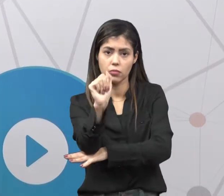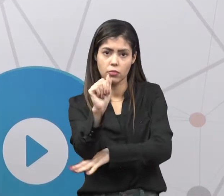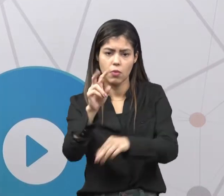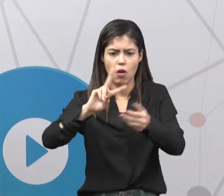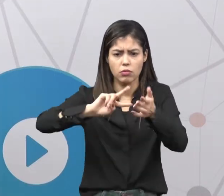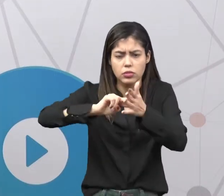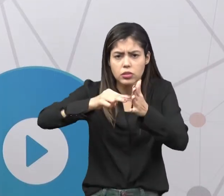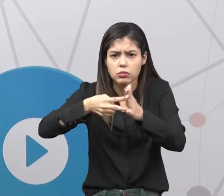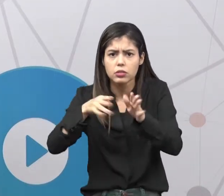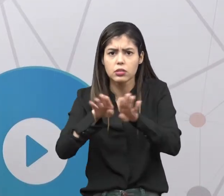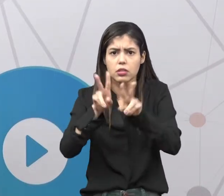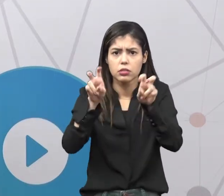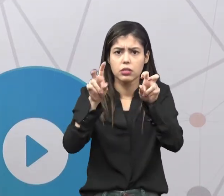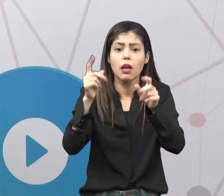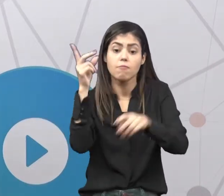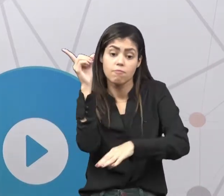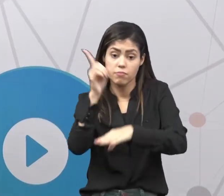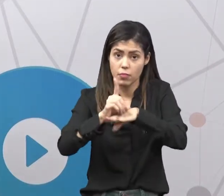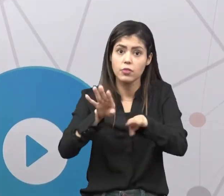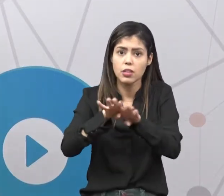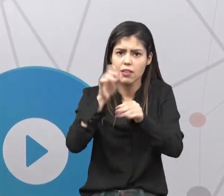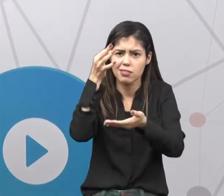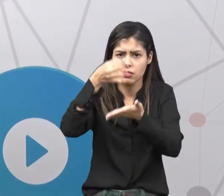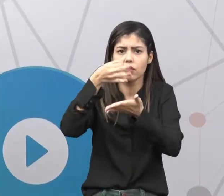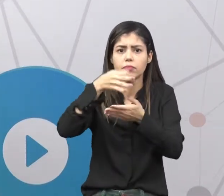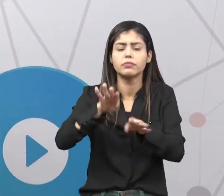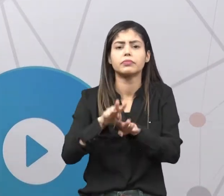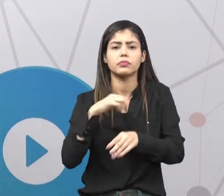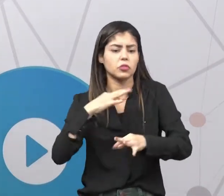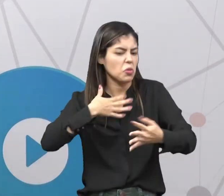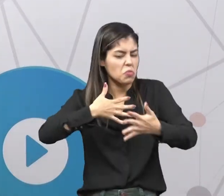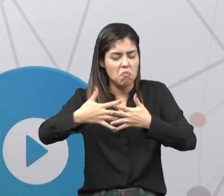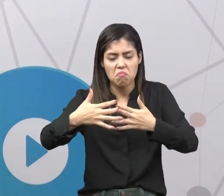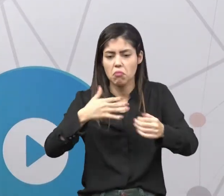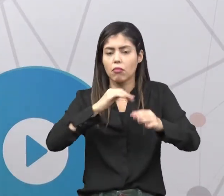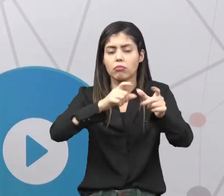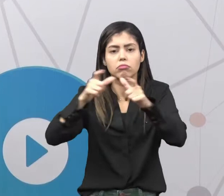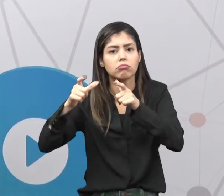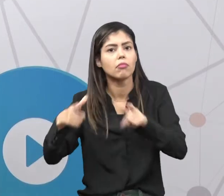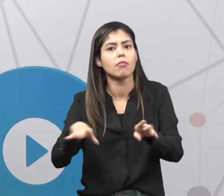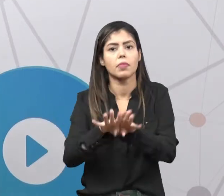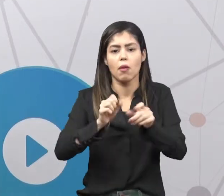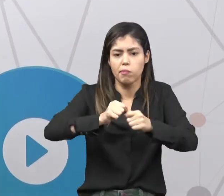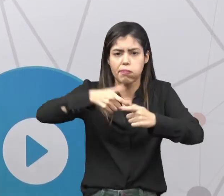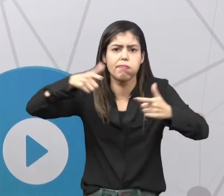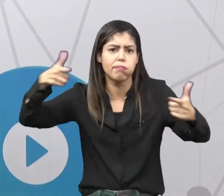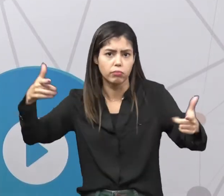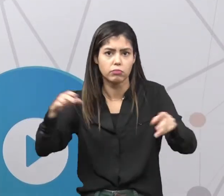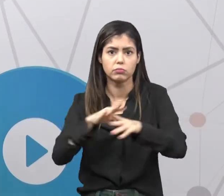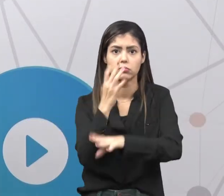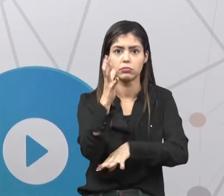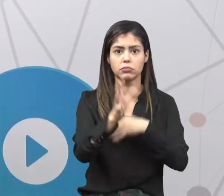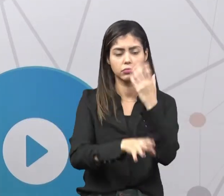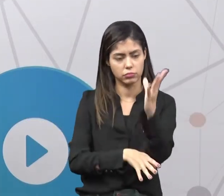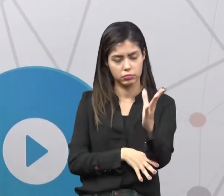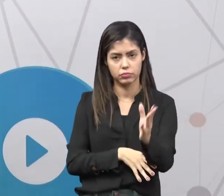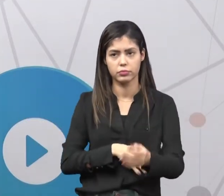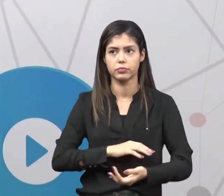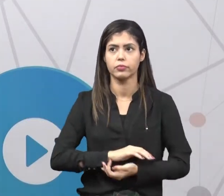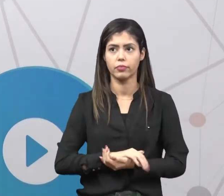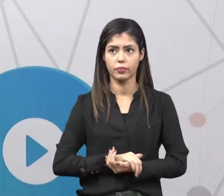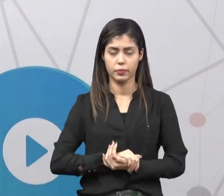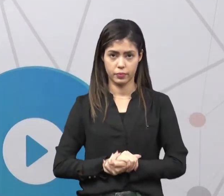conceito bem definido sobre floresta, né? A definição de floresta é qualquer área coberta por uma grande quantidade de árvores, nós determinamos